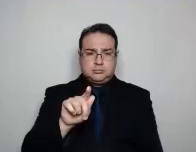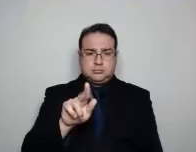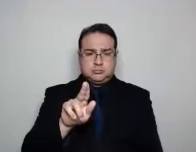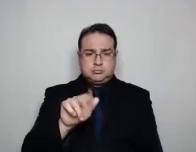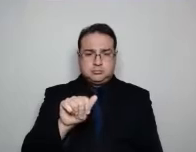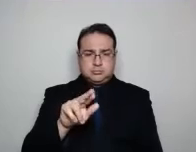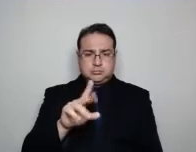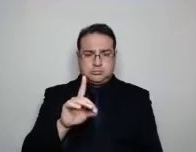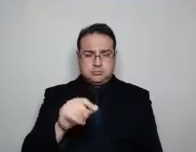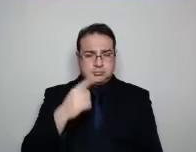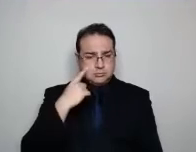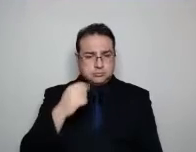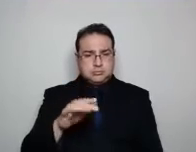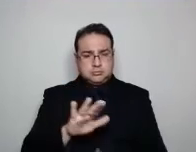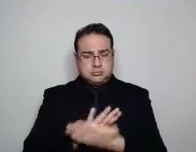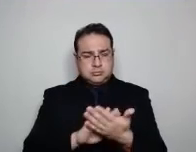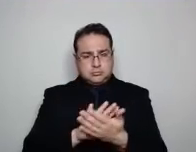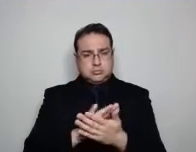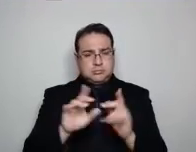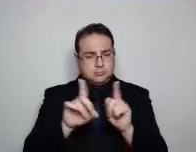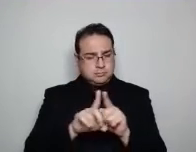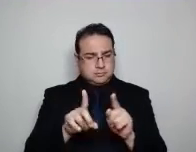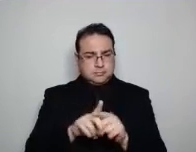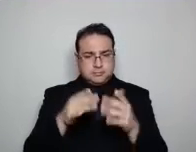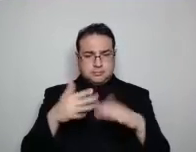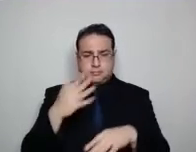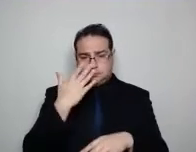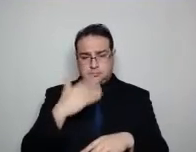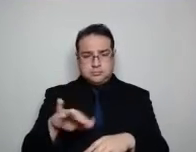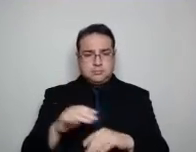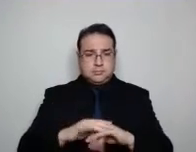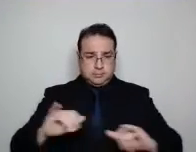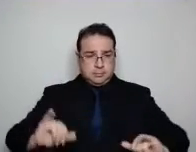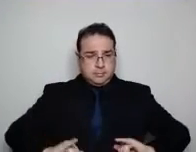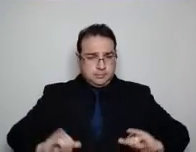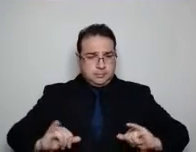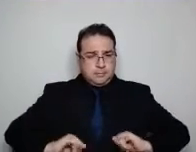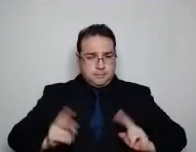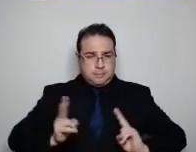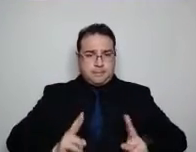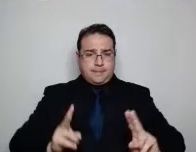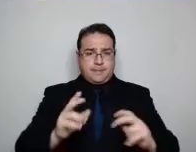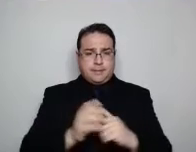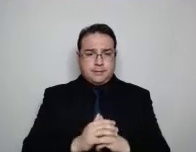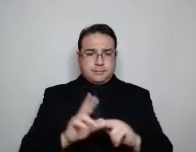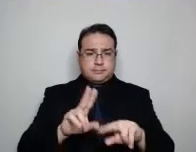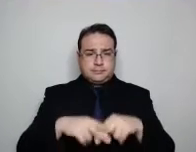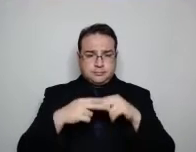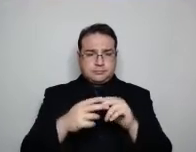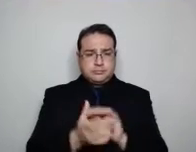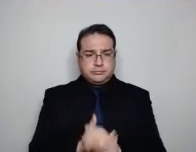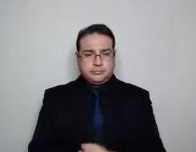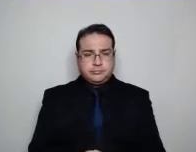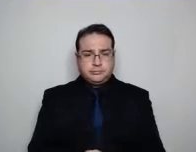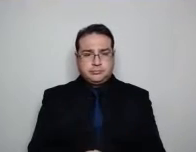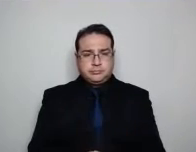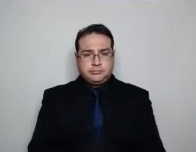menores. E isso é um sofrimento constante. Por sua vez,